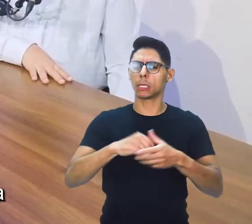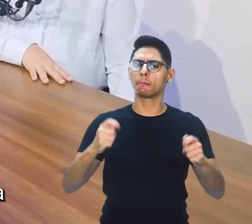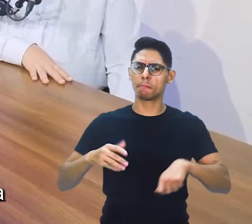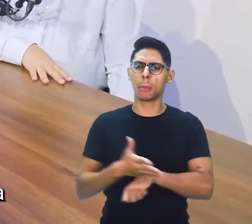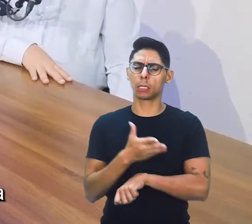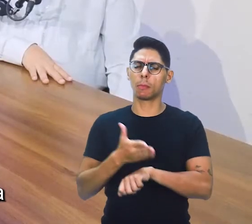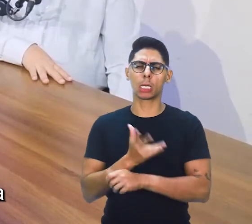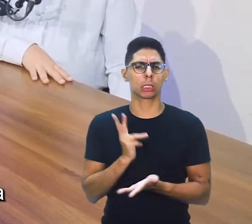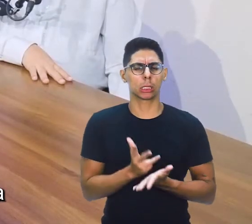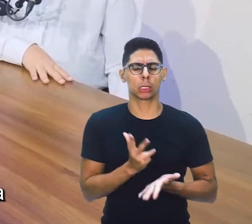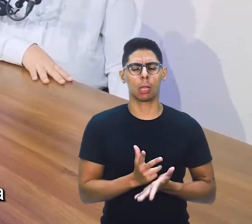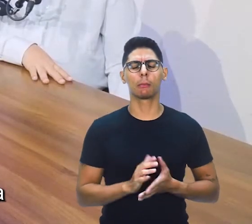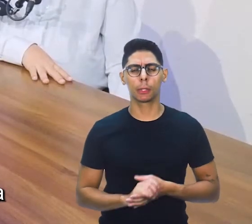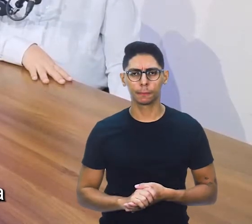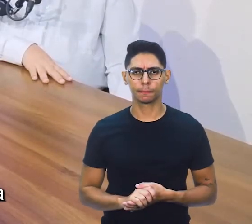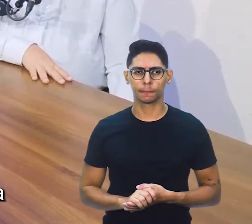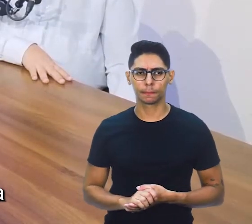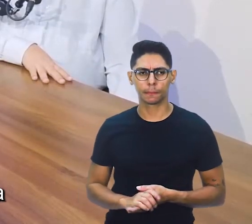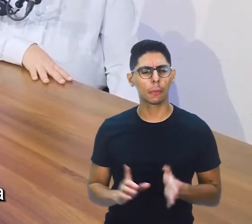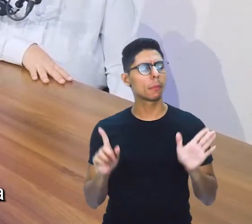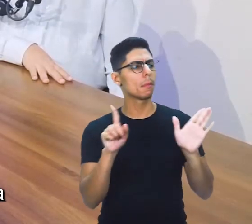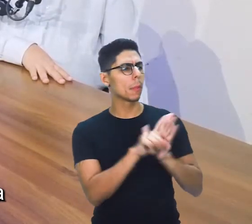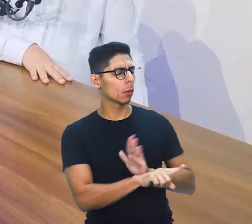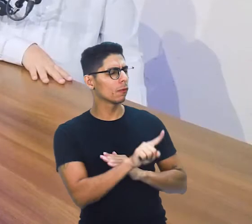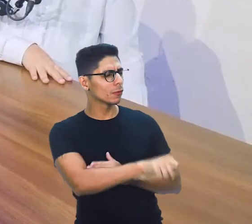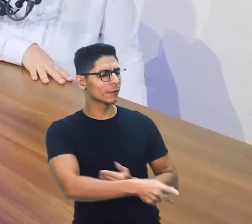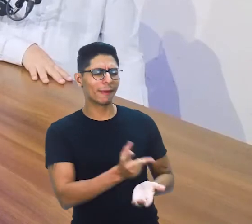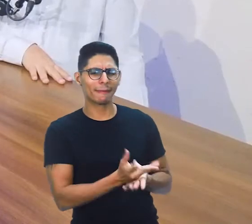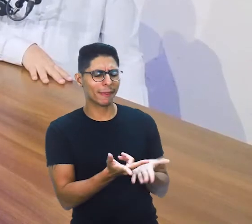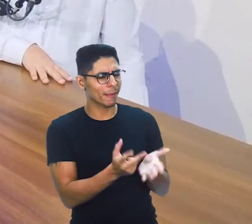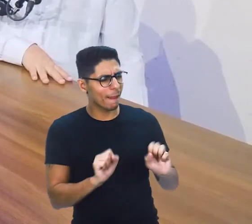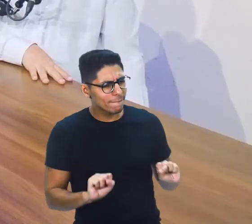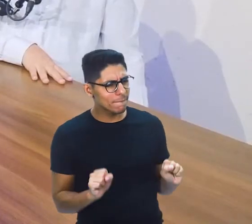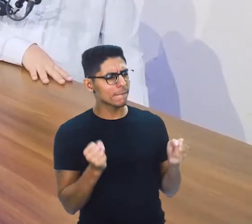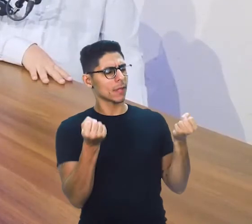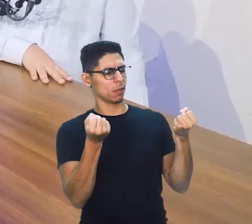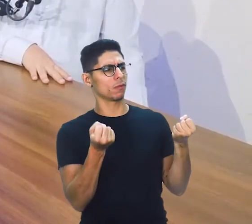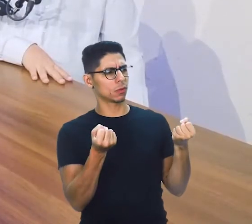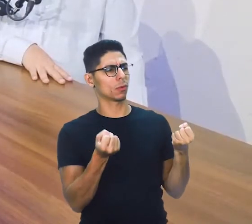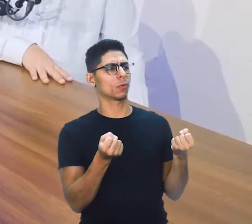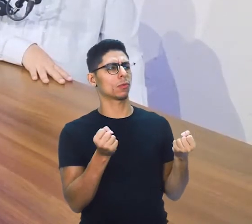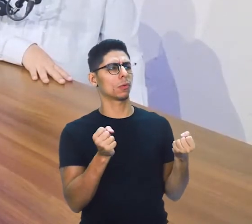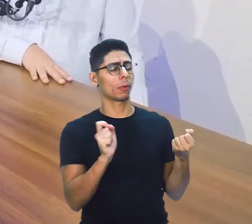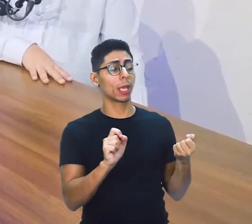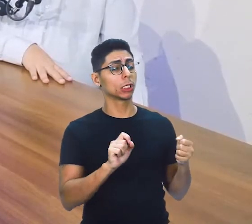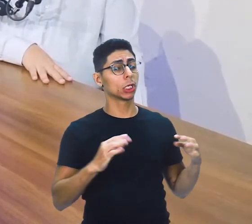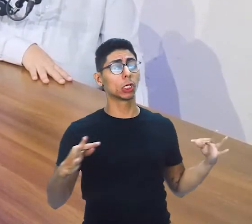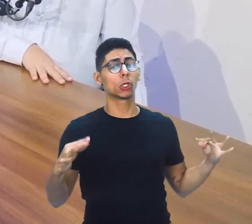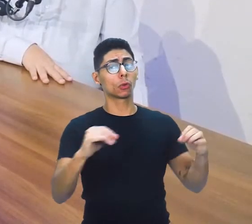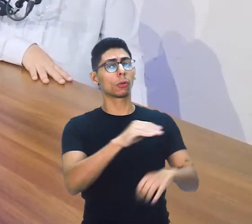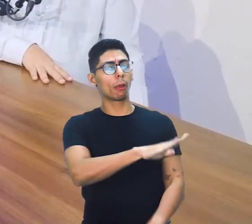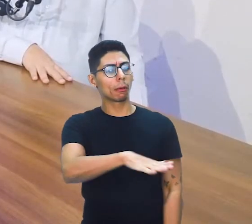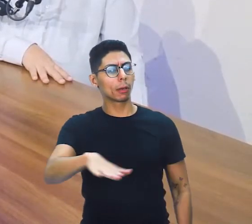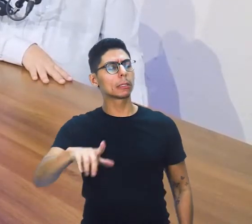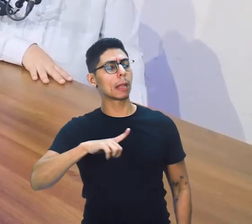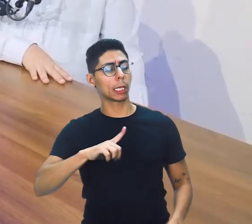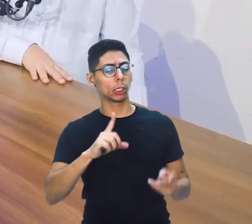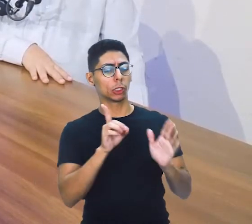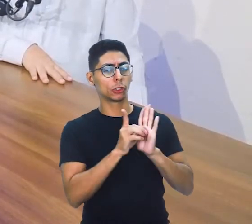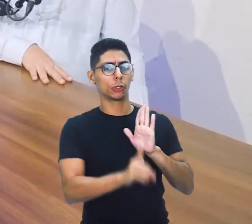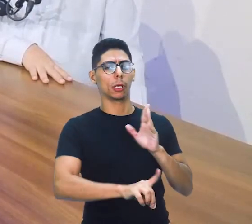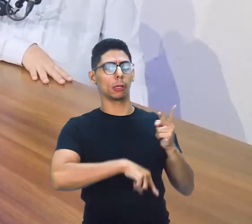Cláudia, você sempre foi uma árdua defensora de que todas as crianças têm o direito à